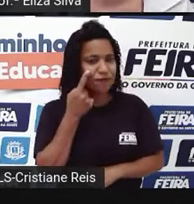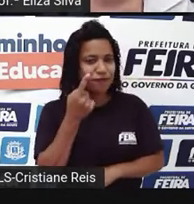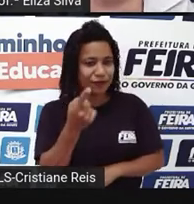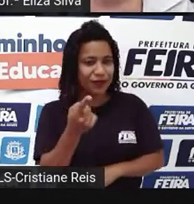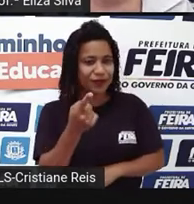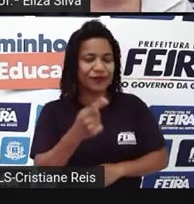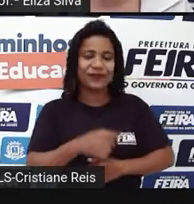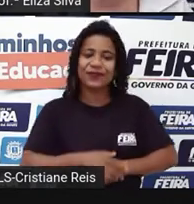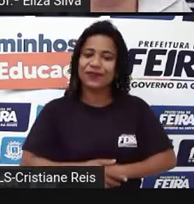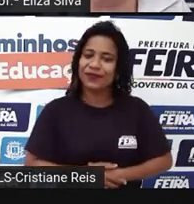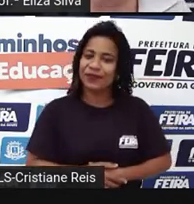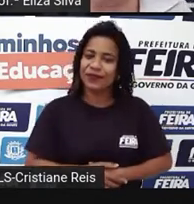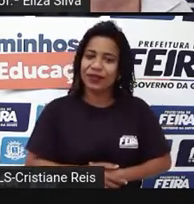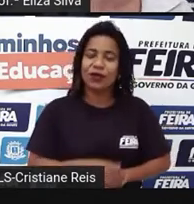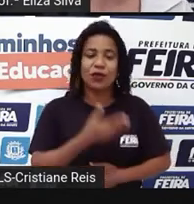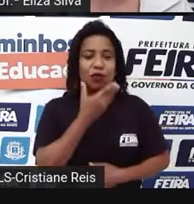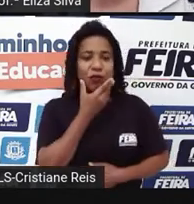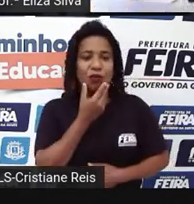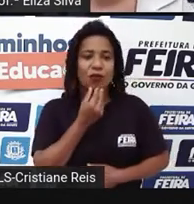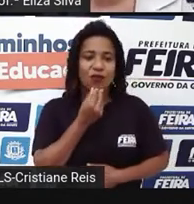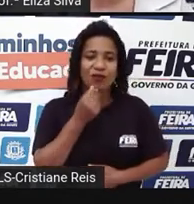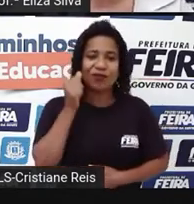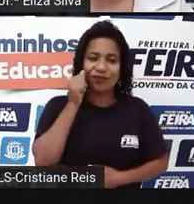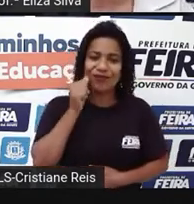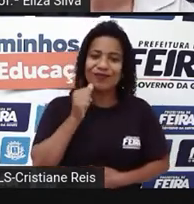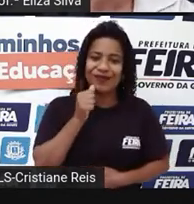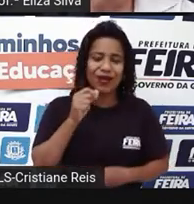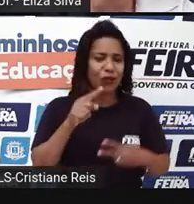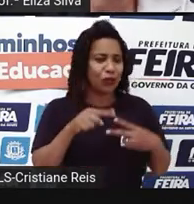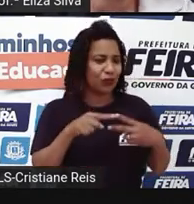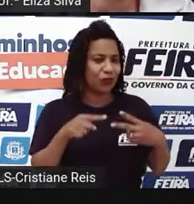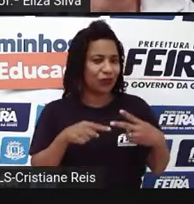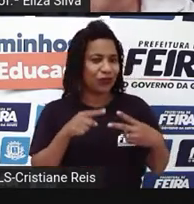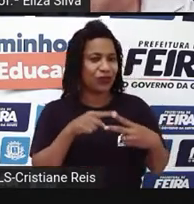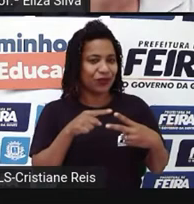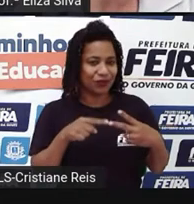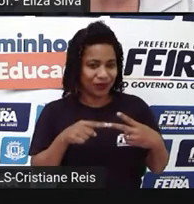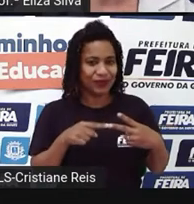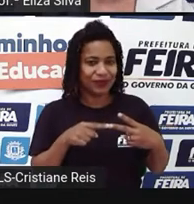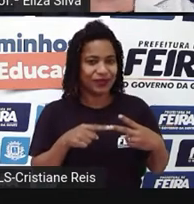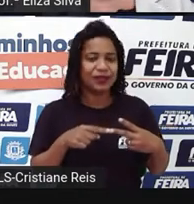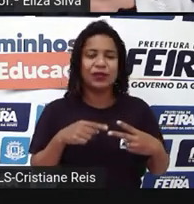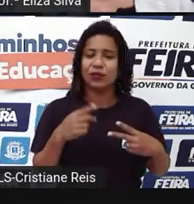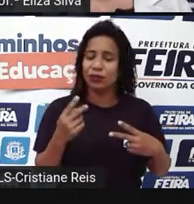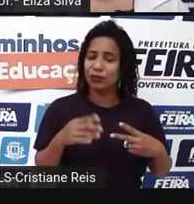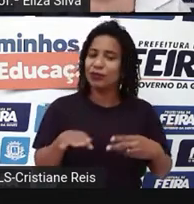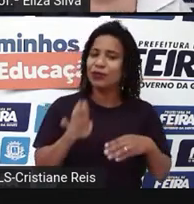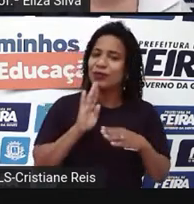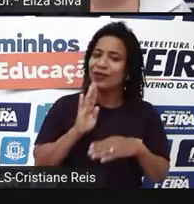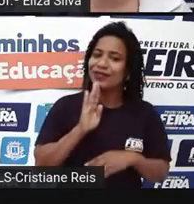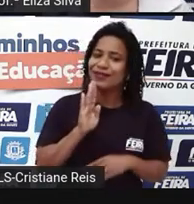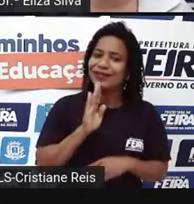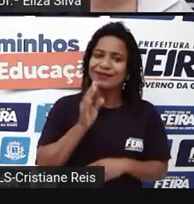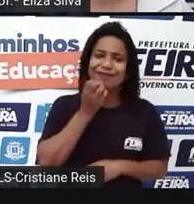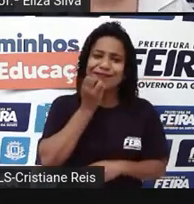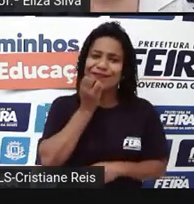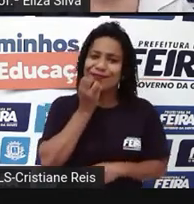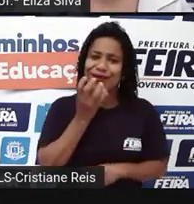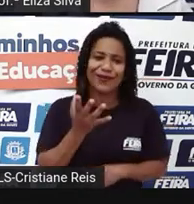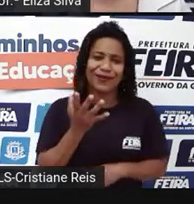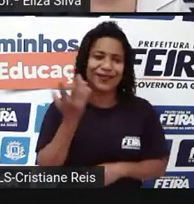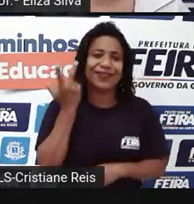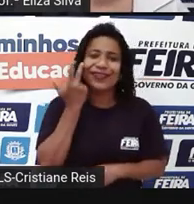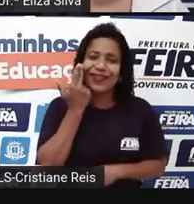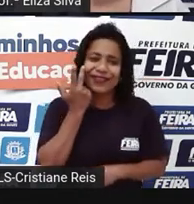nós temos aí dois amigos virtuais. Eles estão se conhecendo, muito natural para os tempos de hoje,